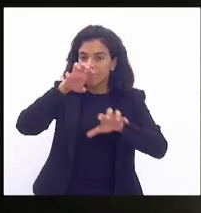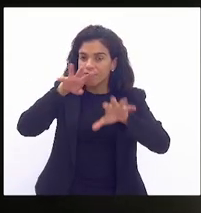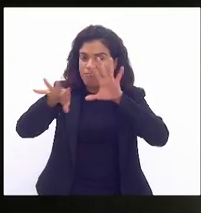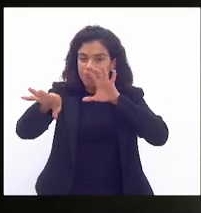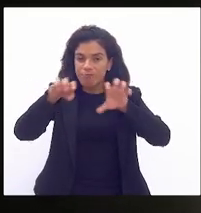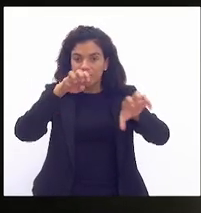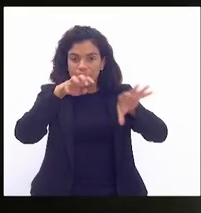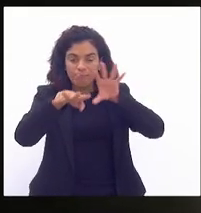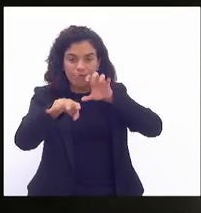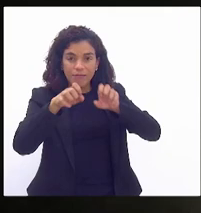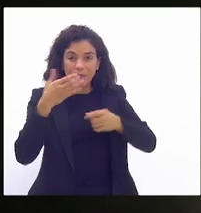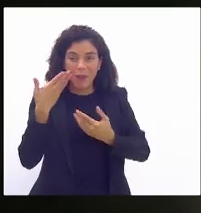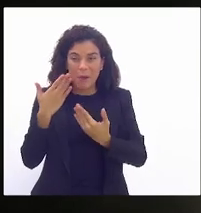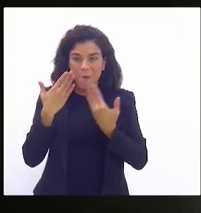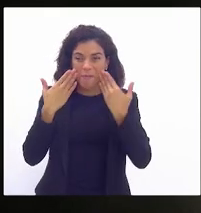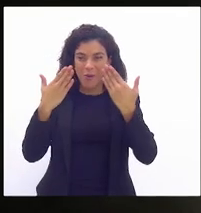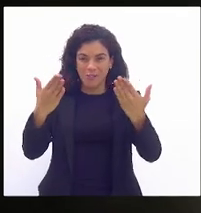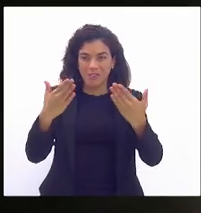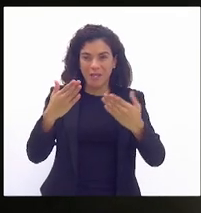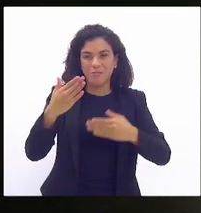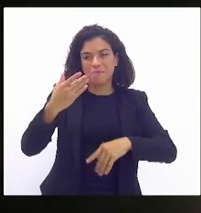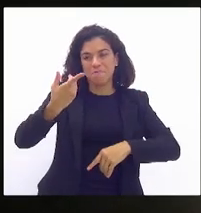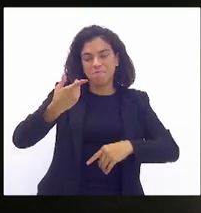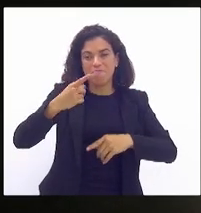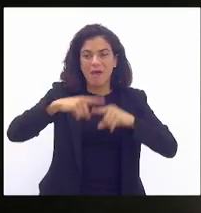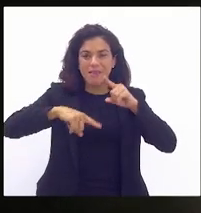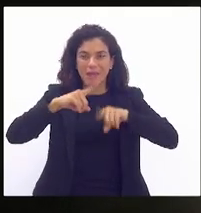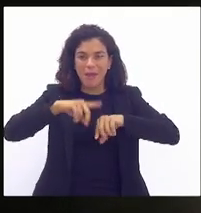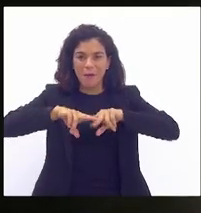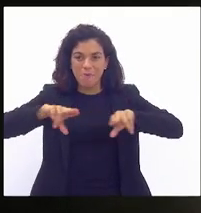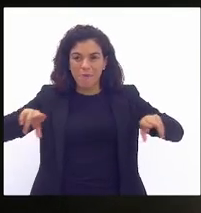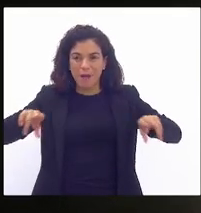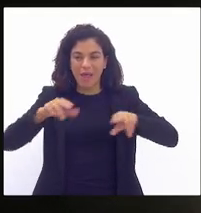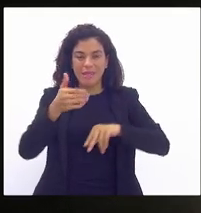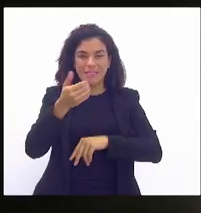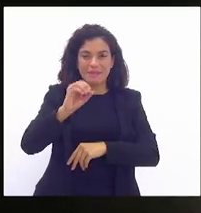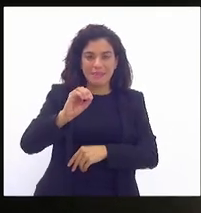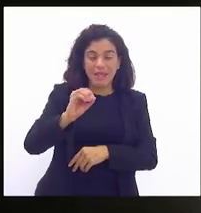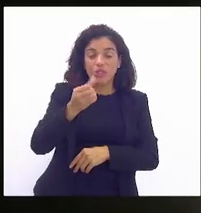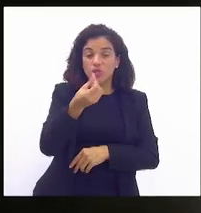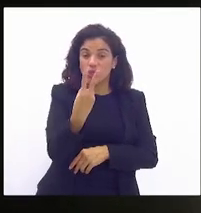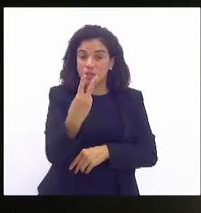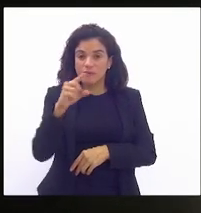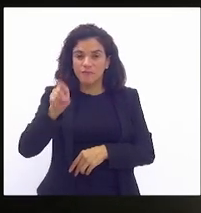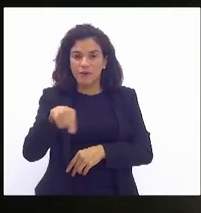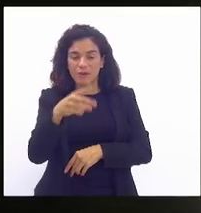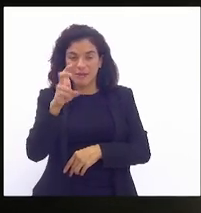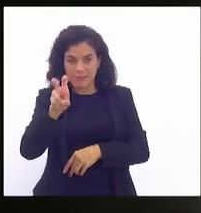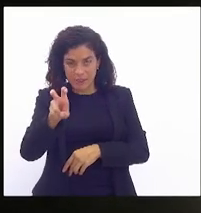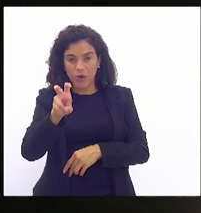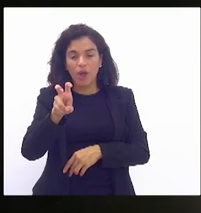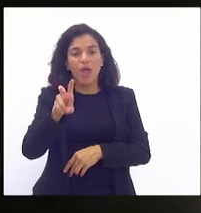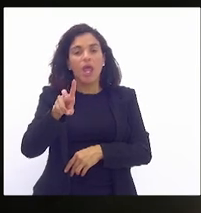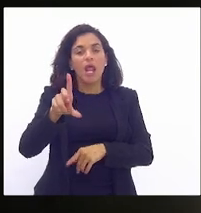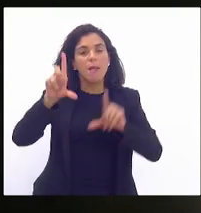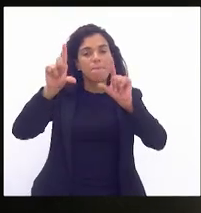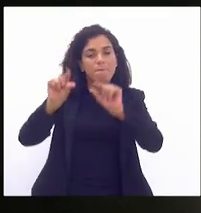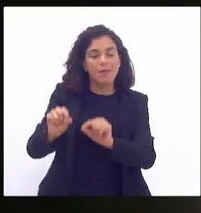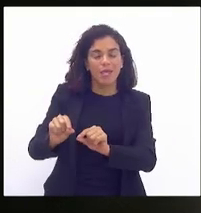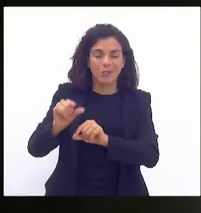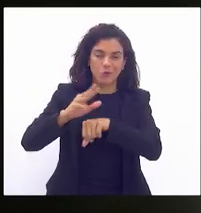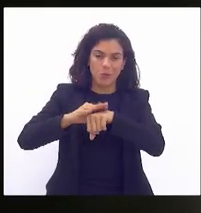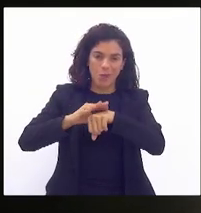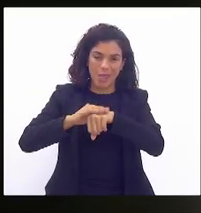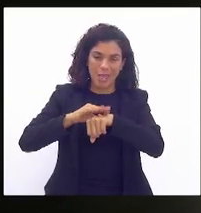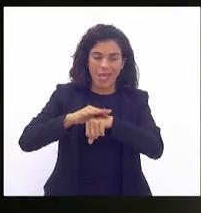ali representados pelo material particulado com diâmetro de 10 micrômetros de 2,5, eles causam aumento em doenças respiratórias,